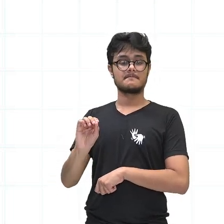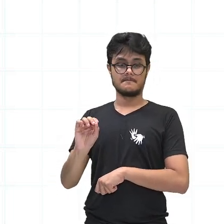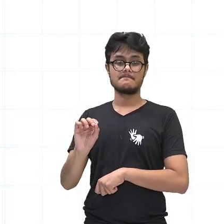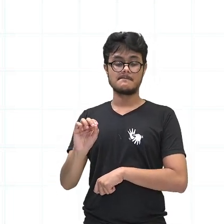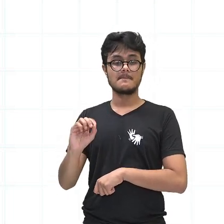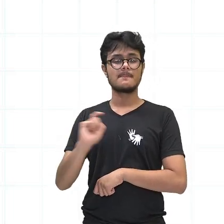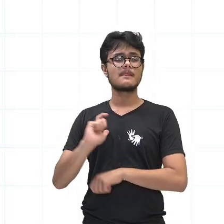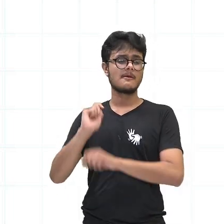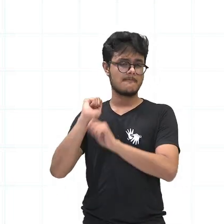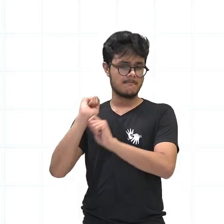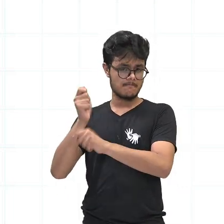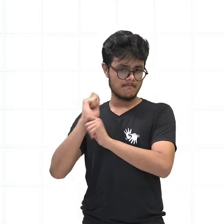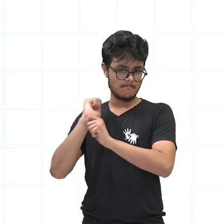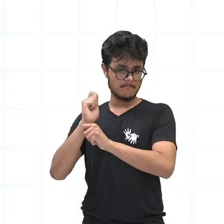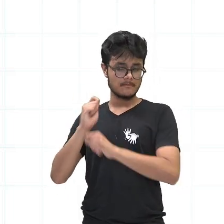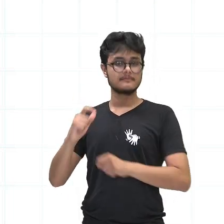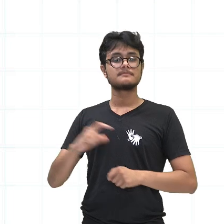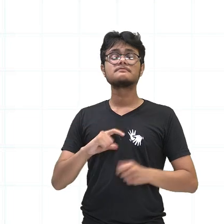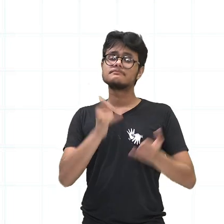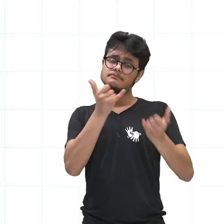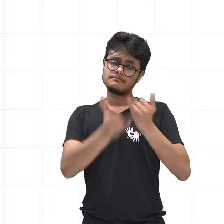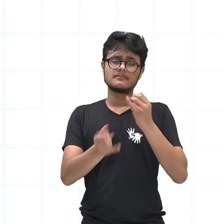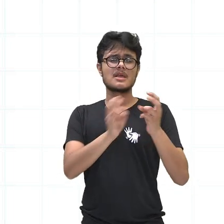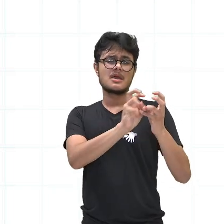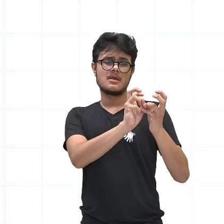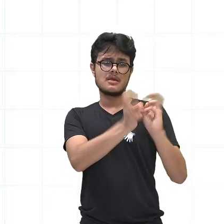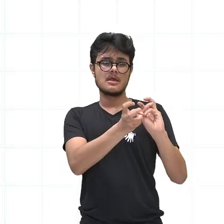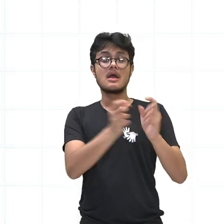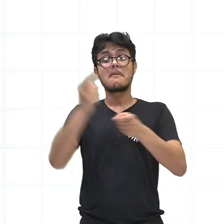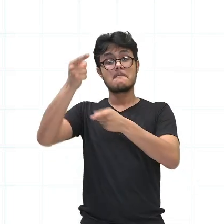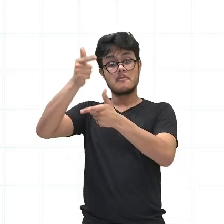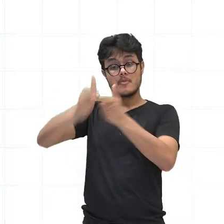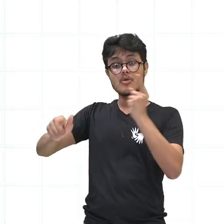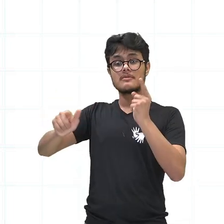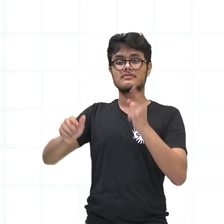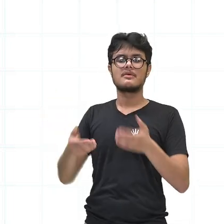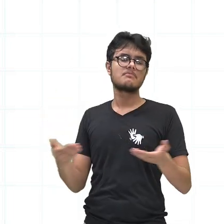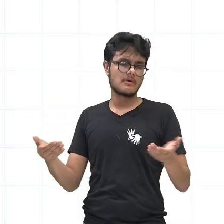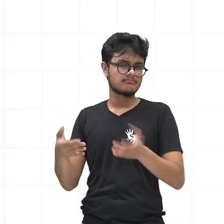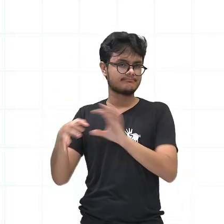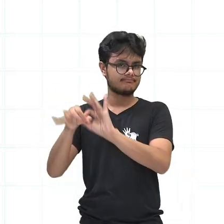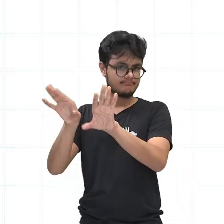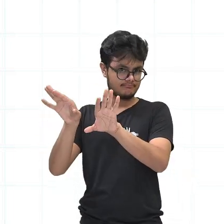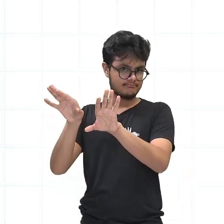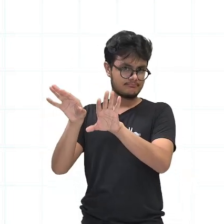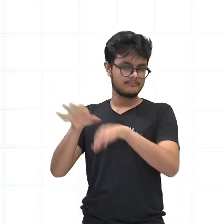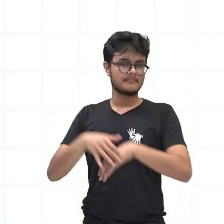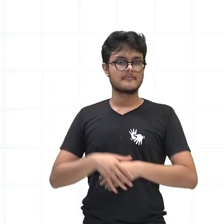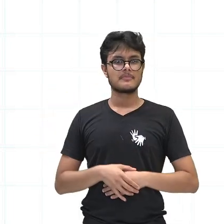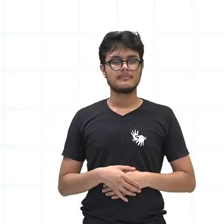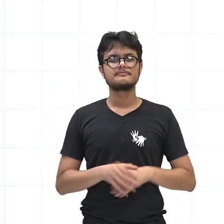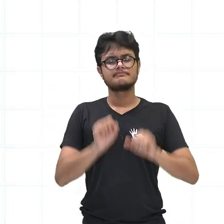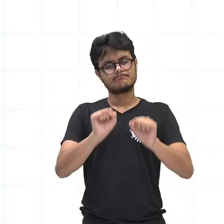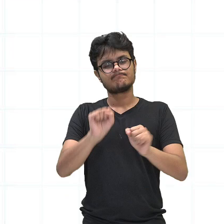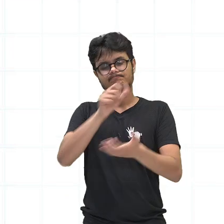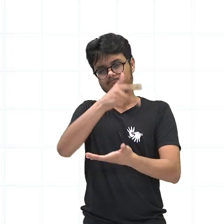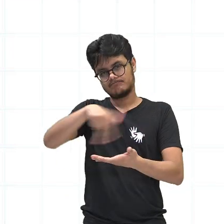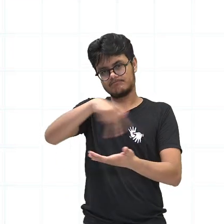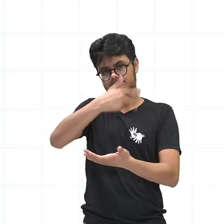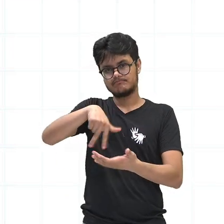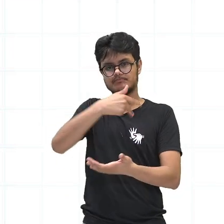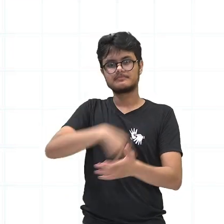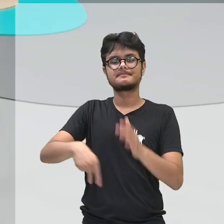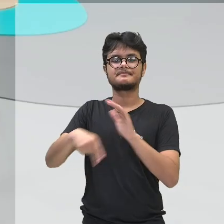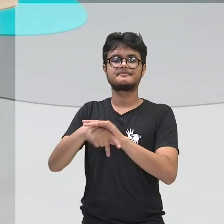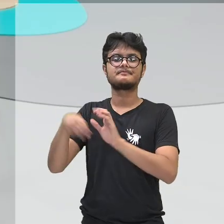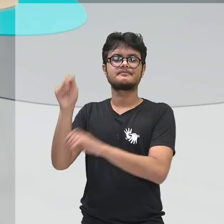também, como a capoeira, ele foi proibido, mas agora não, ele é uma marca registrada da